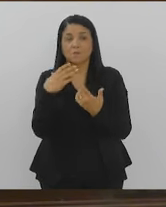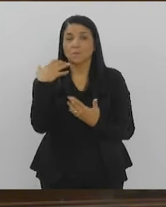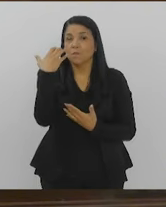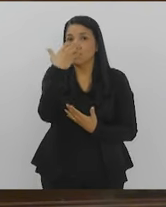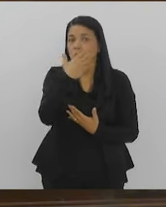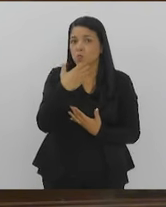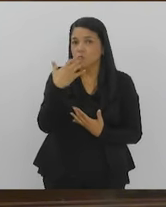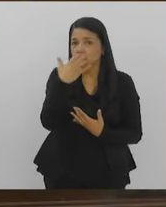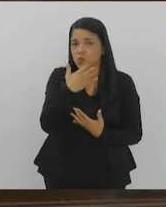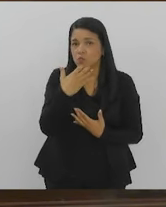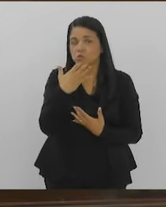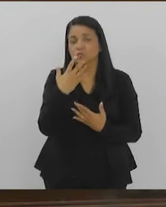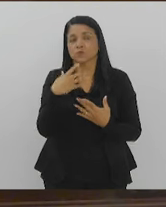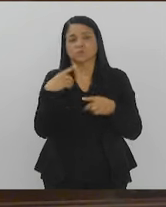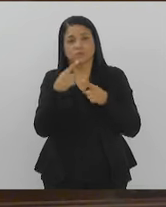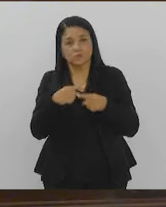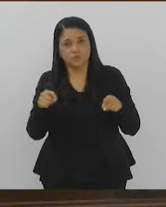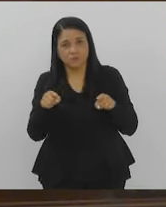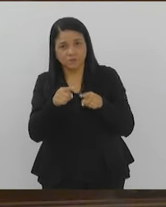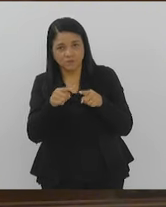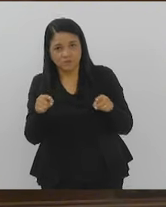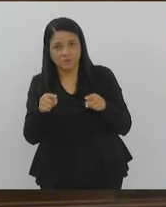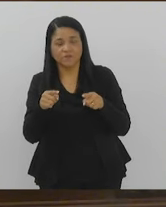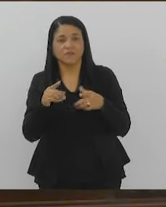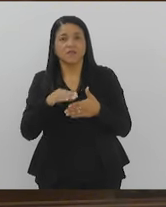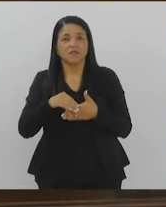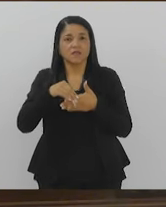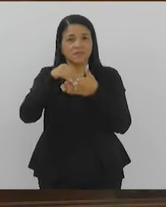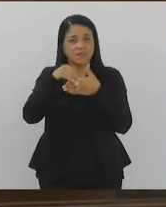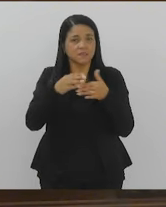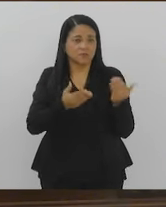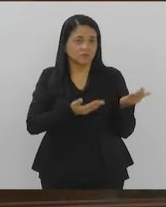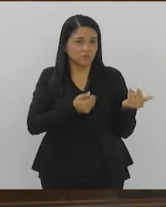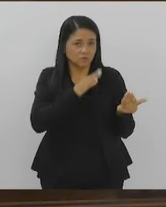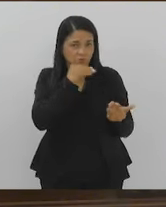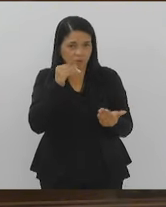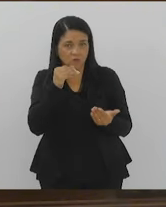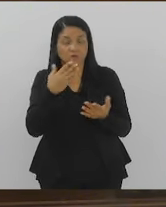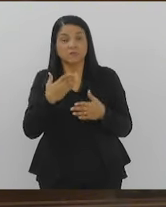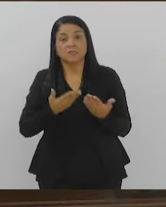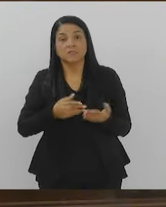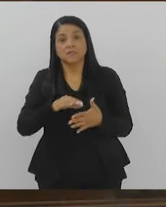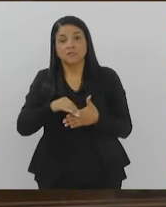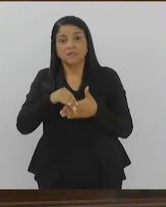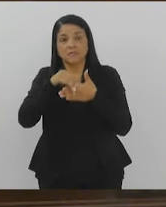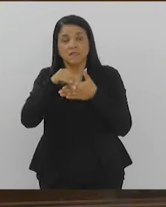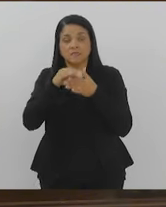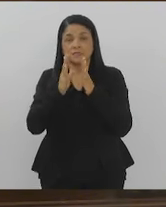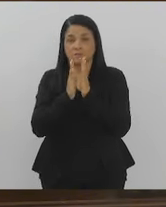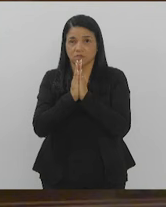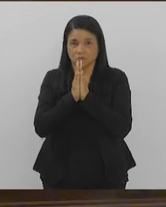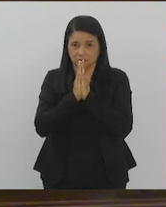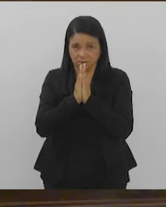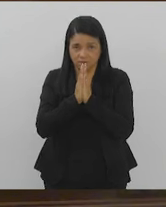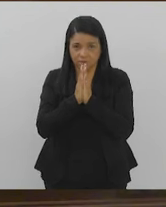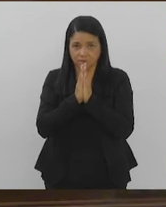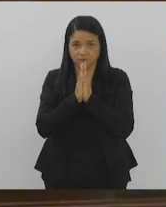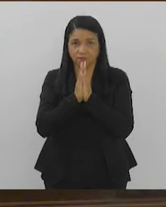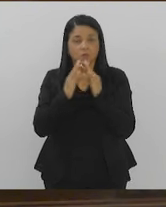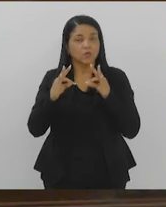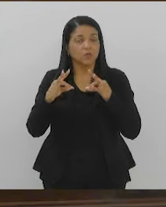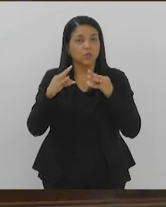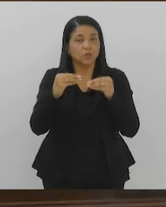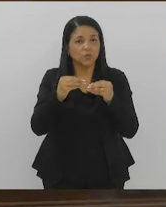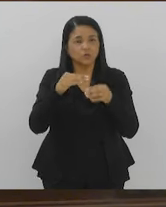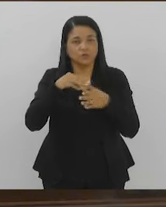valor, cantores, líderes de juventude, líderes de oração, do círculo de oração, e todos os